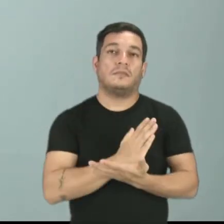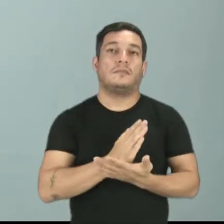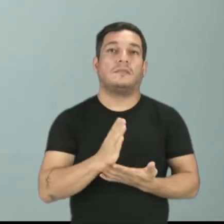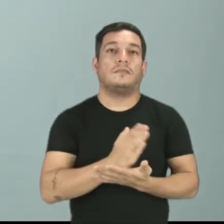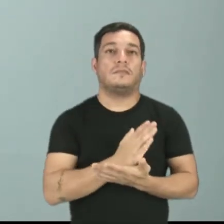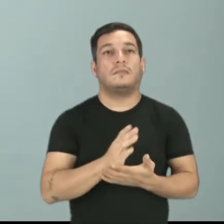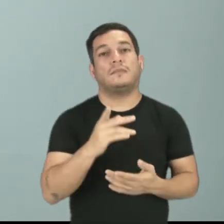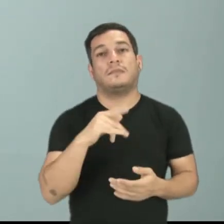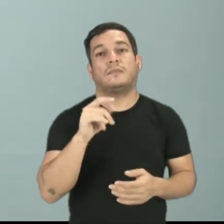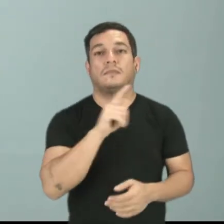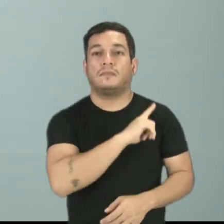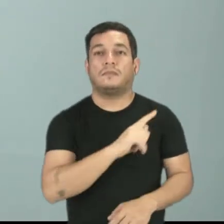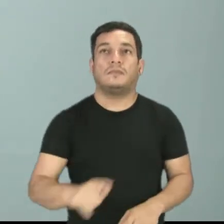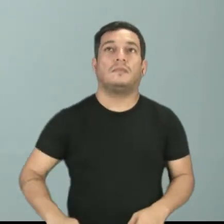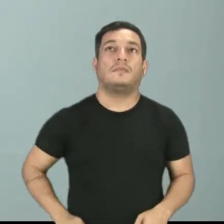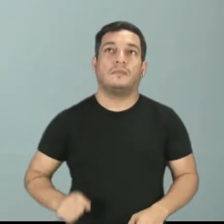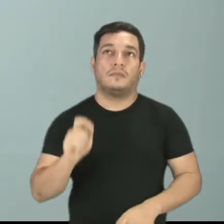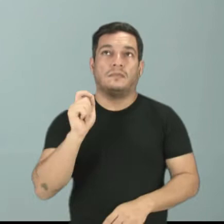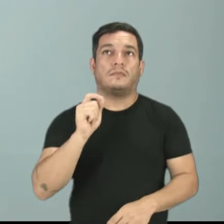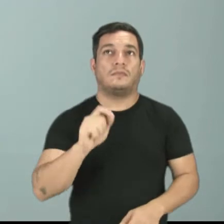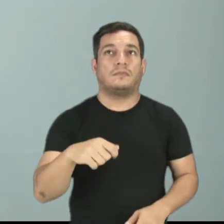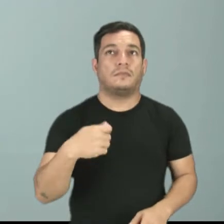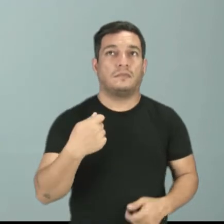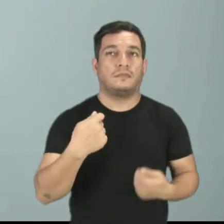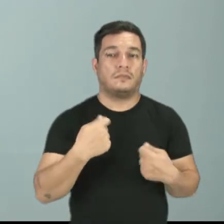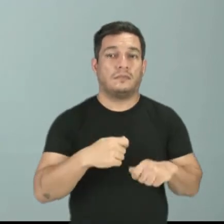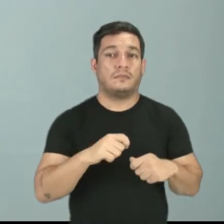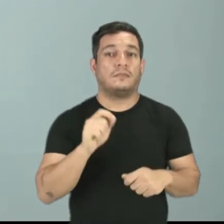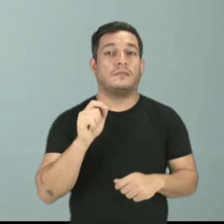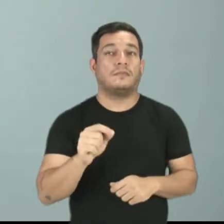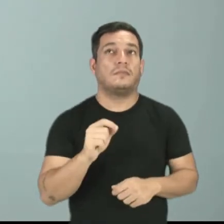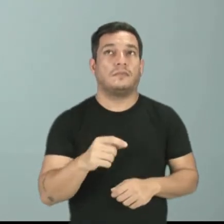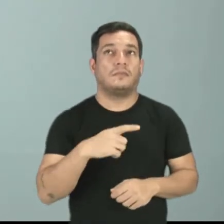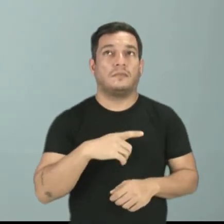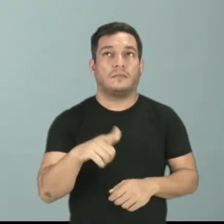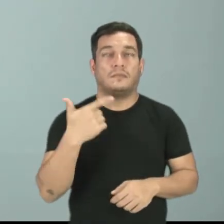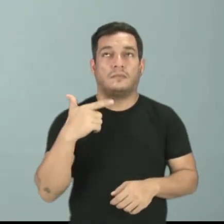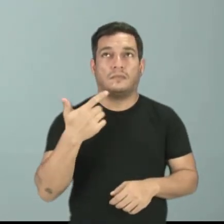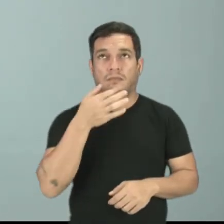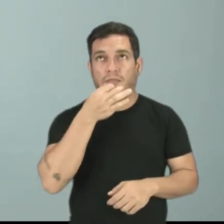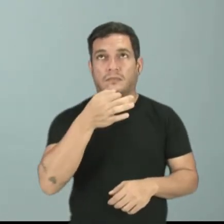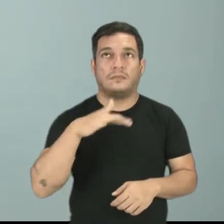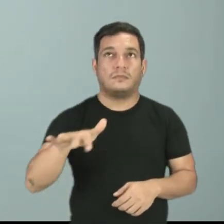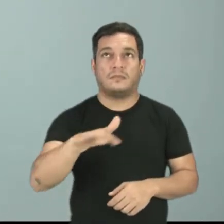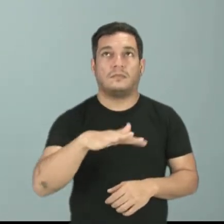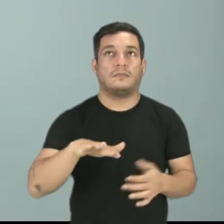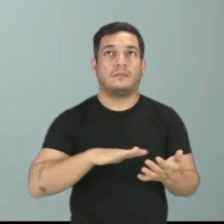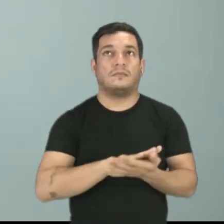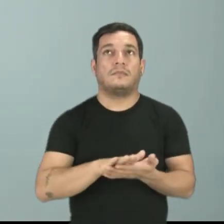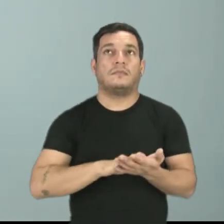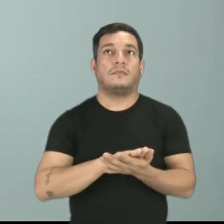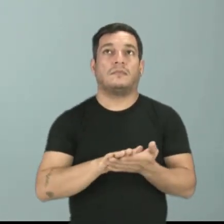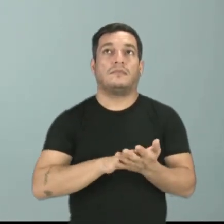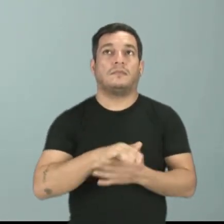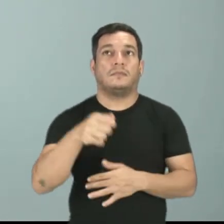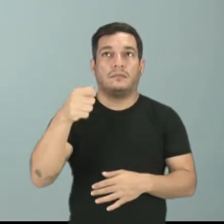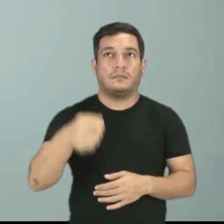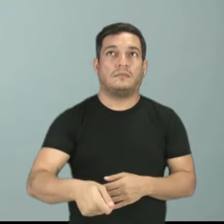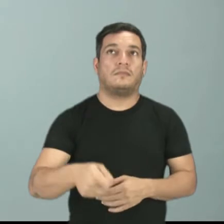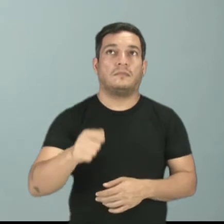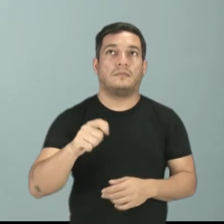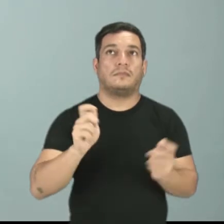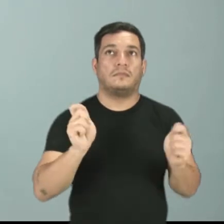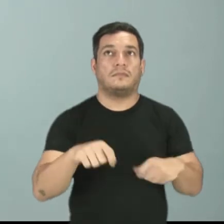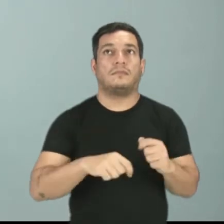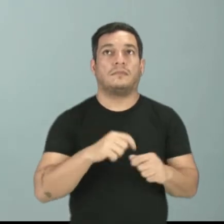alguns de que o governo ele deveria ser antidemocrático, centralizador, né, e autoritário para